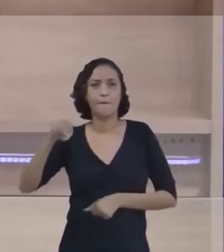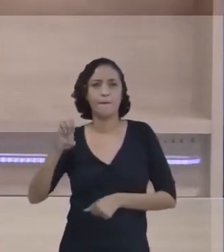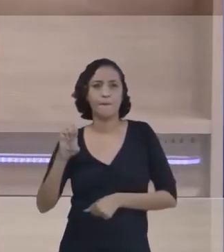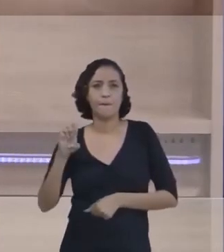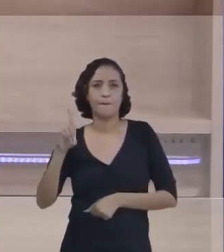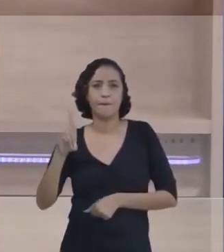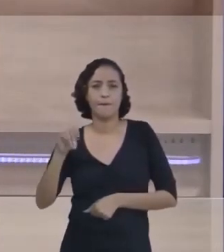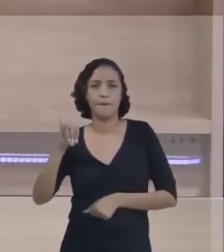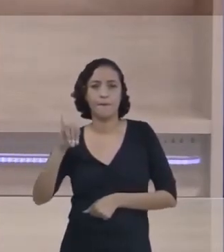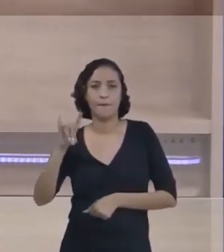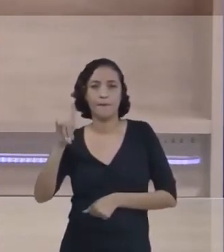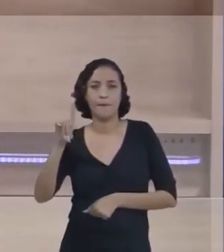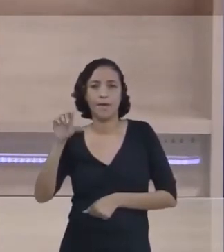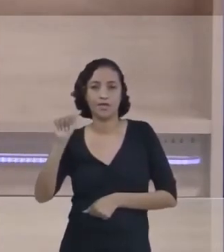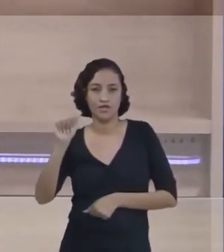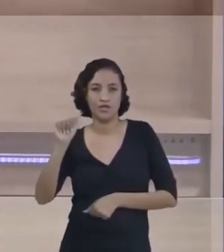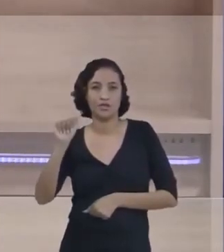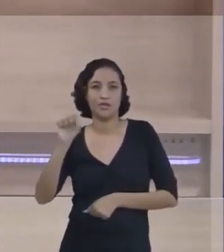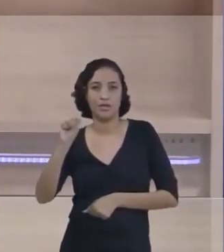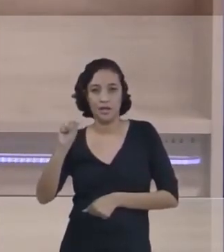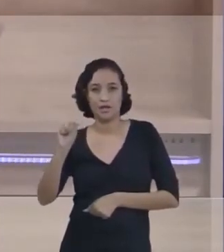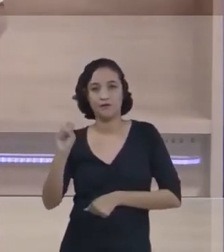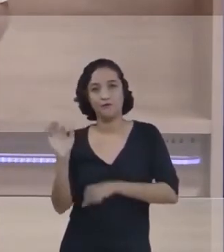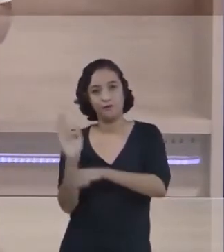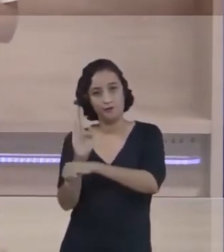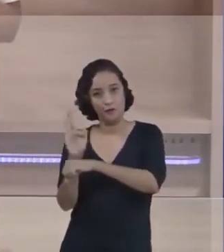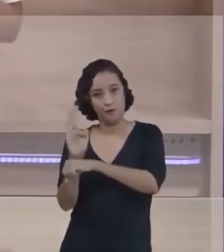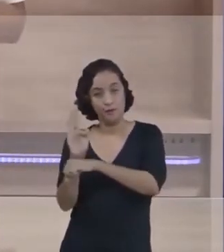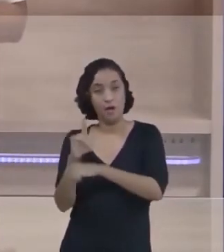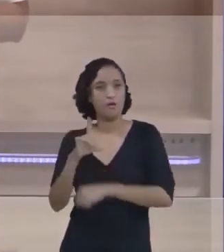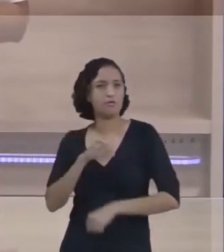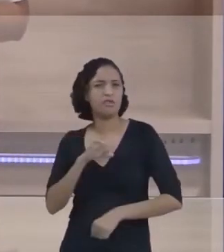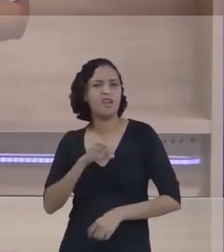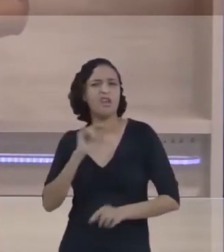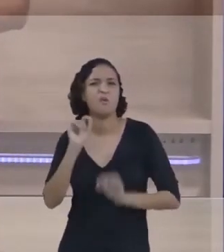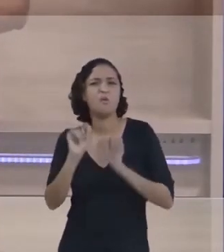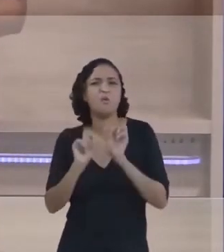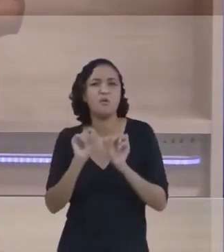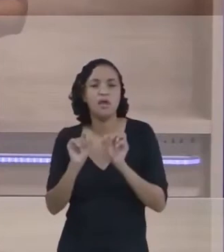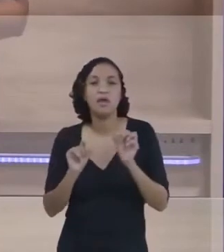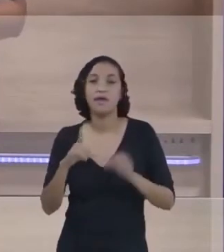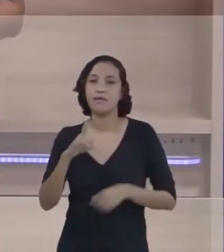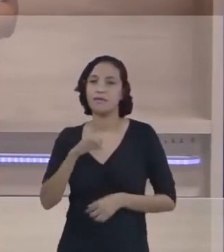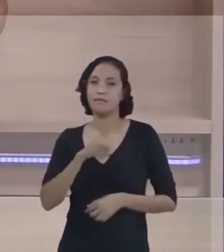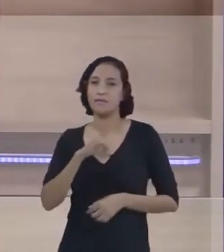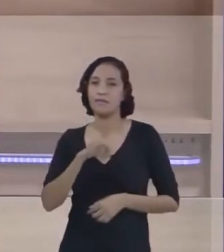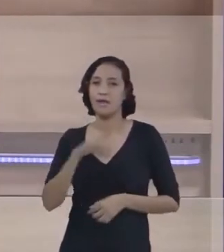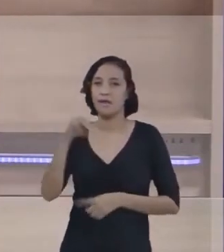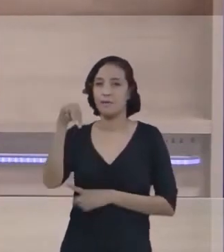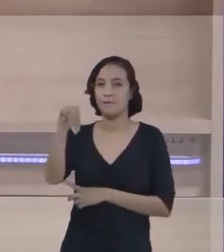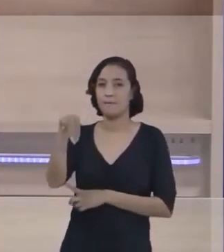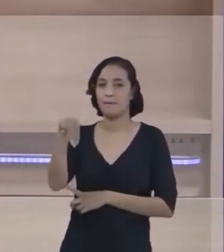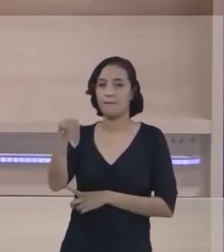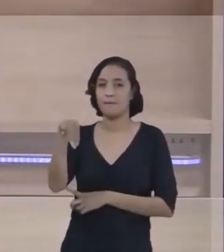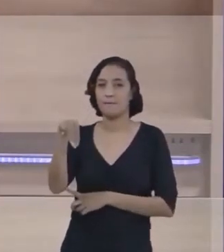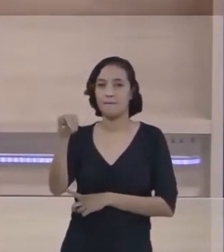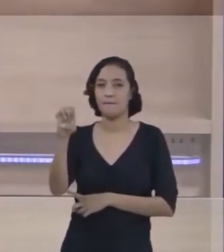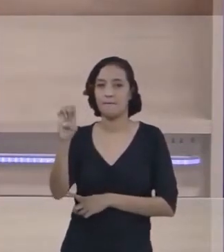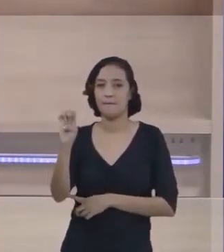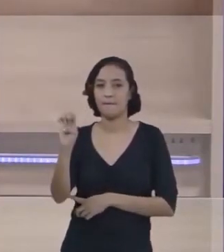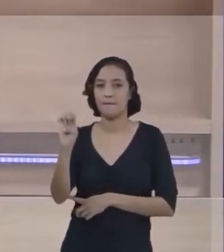medida convencional, nós temos o metro, né? Então, o metro tem